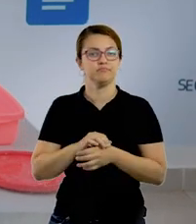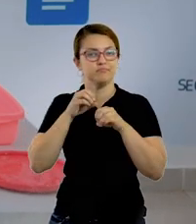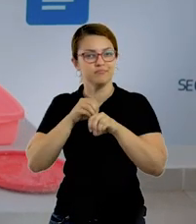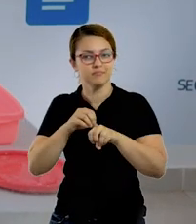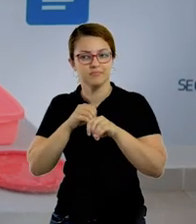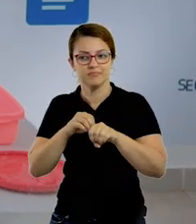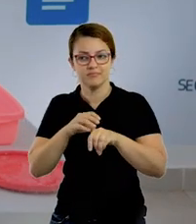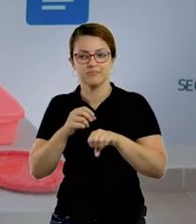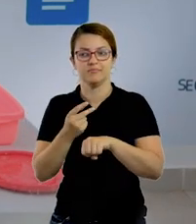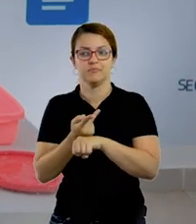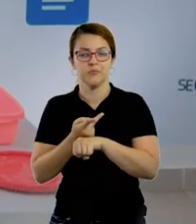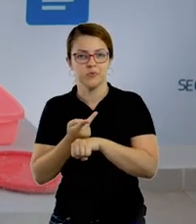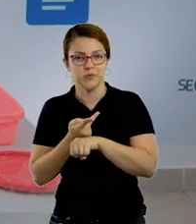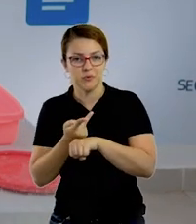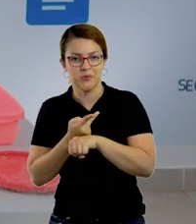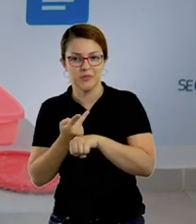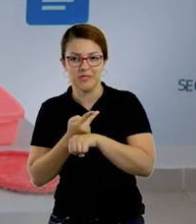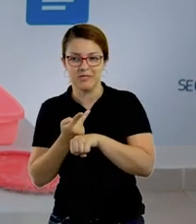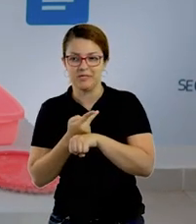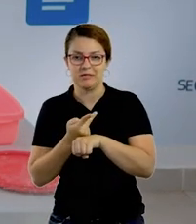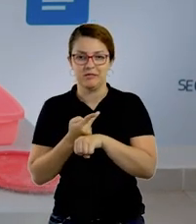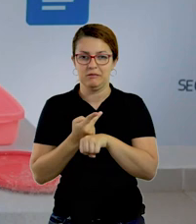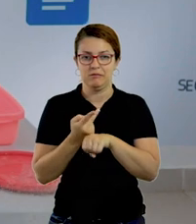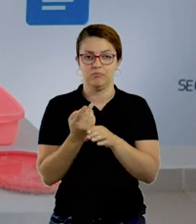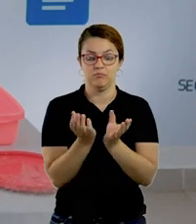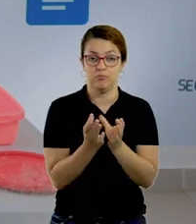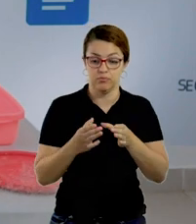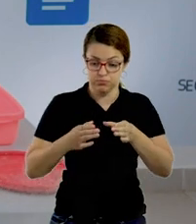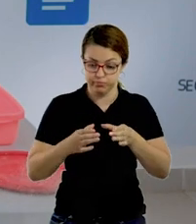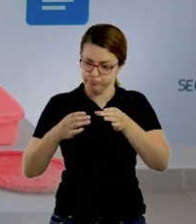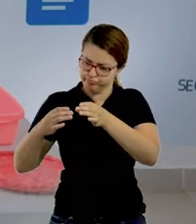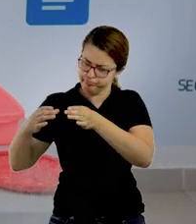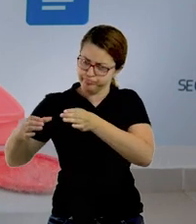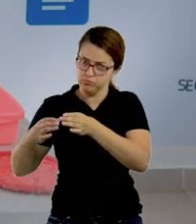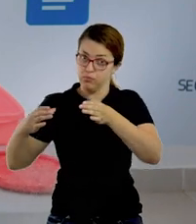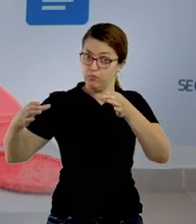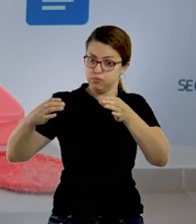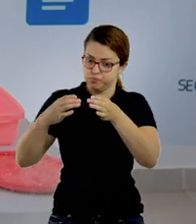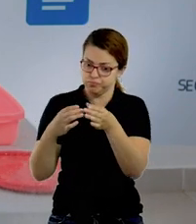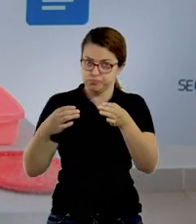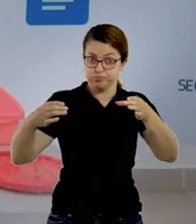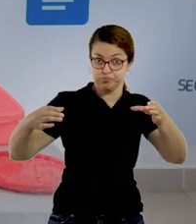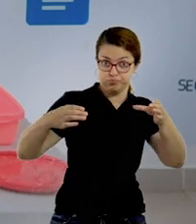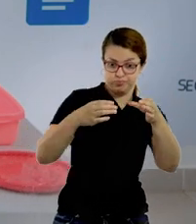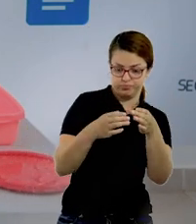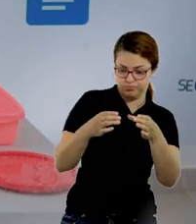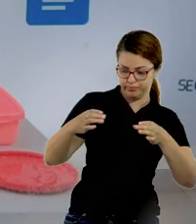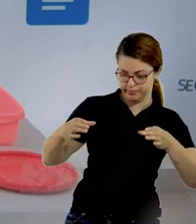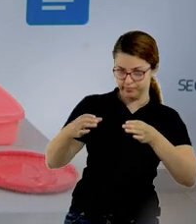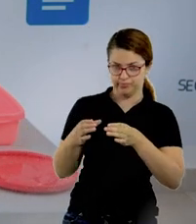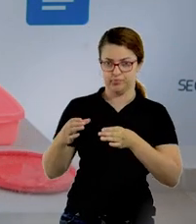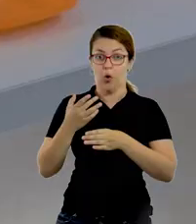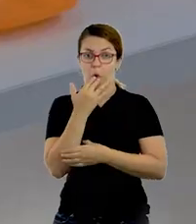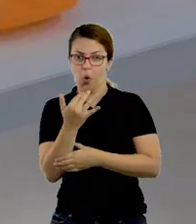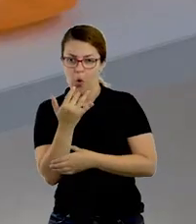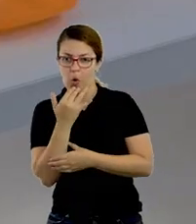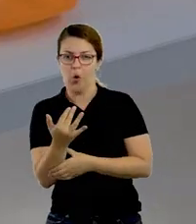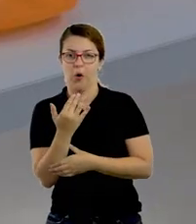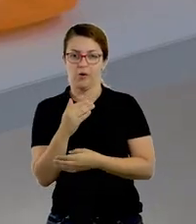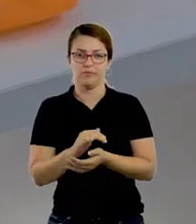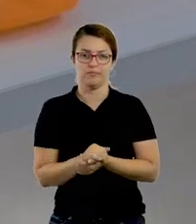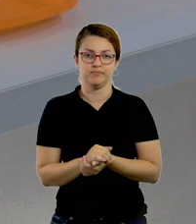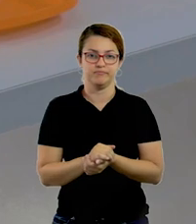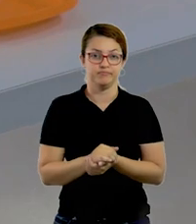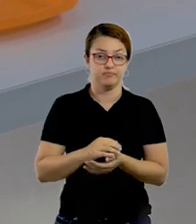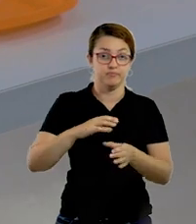vocês vão procurar no armário de vocês diversos potes variados, de tamanho, de forma, de cores. Vocês